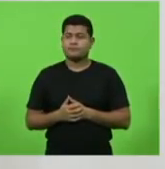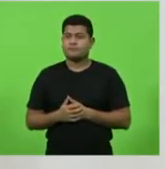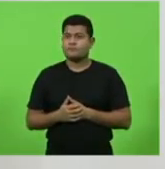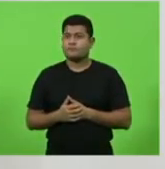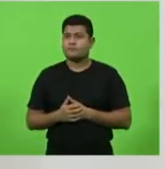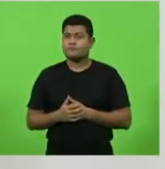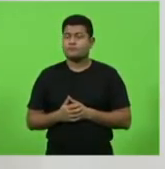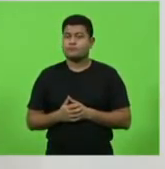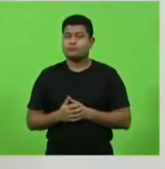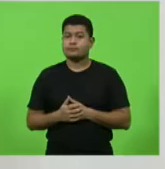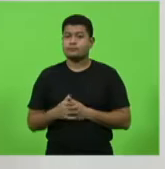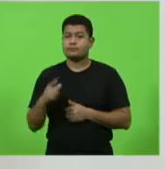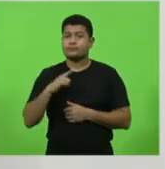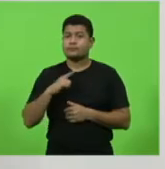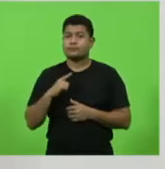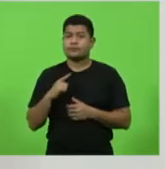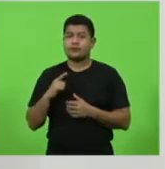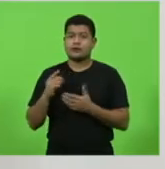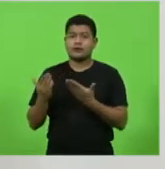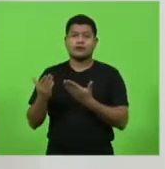Tem irmão de senador,